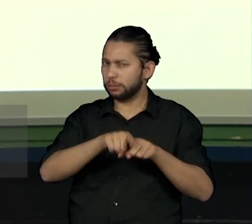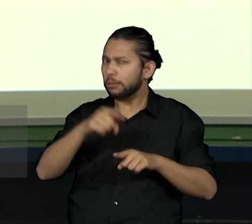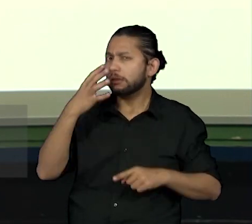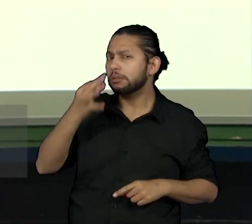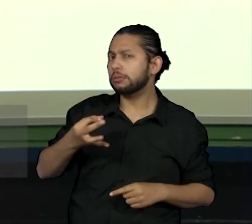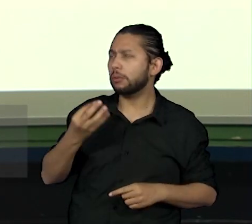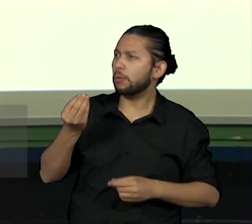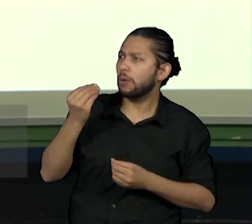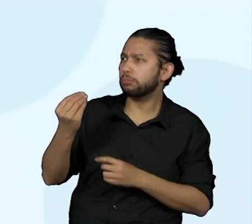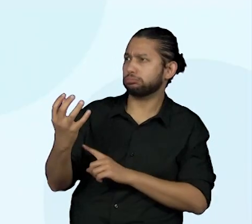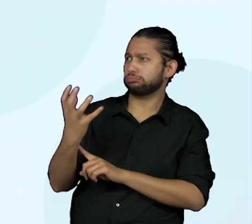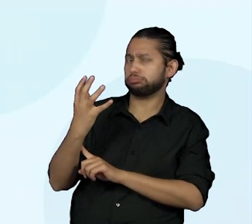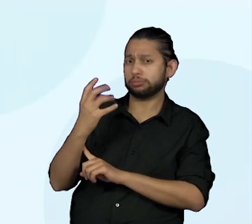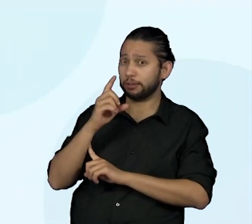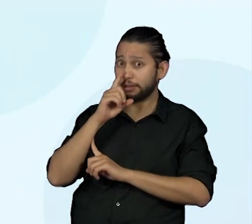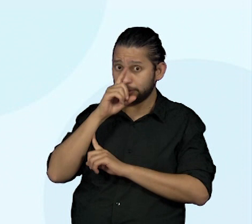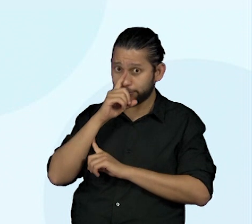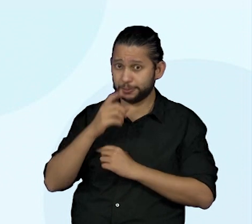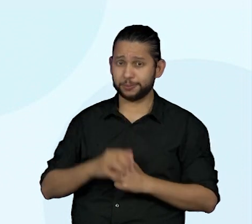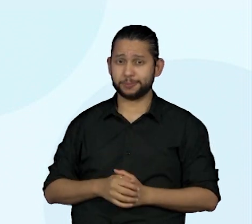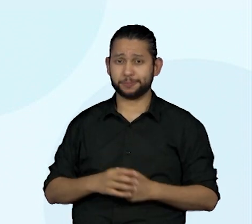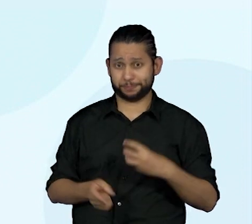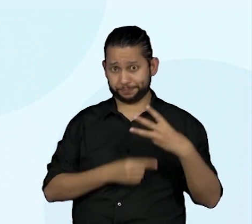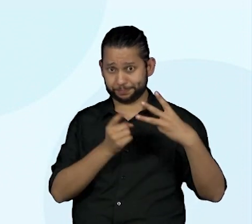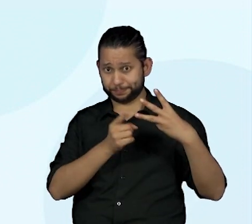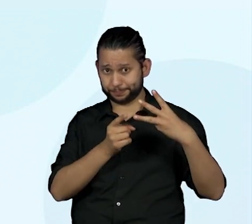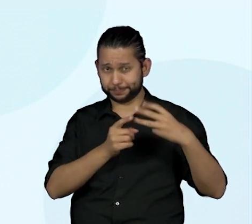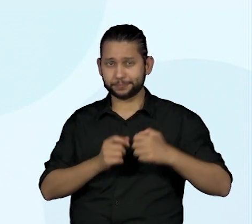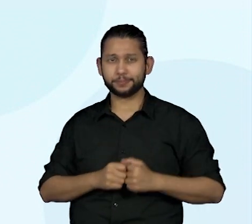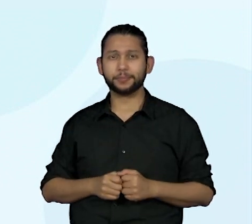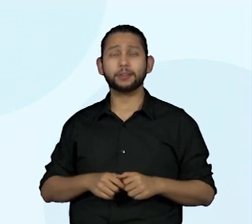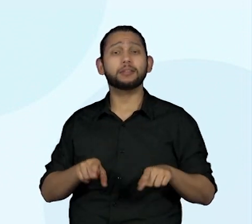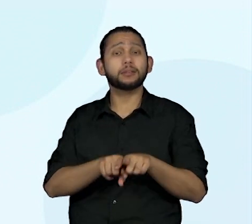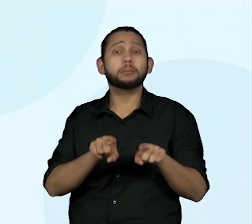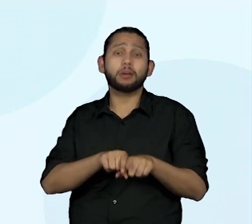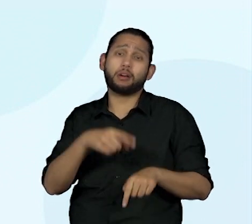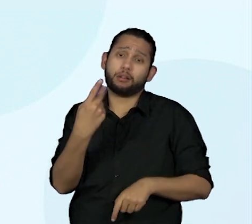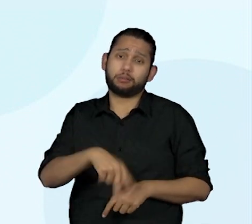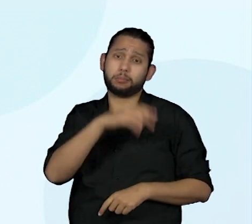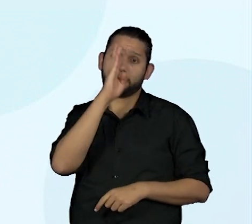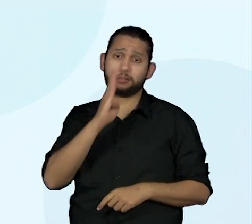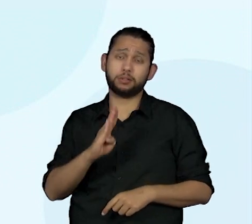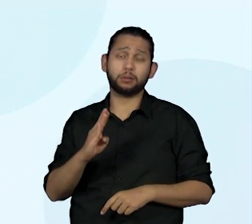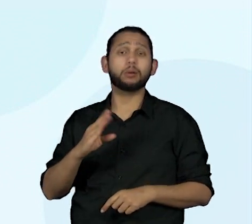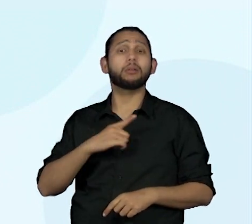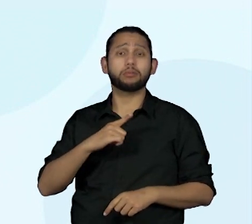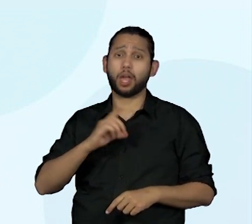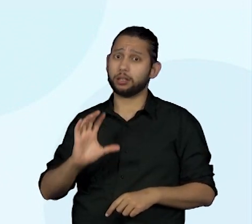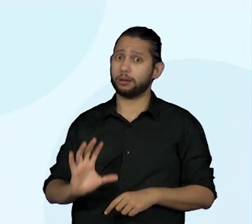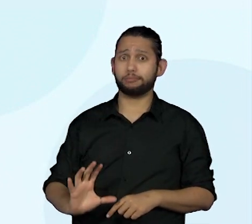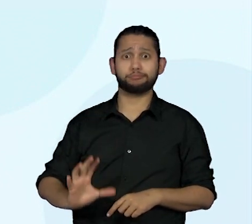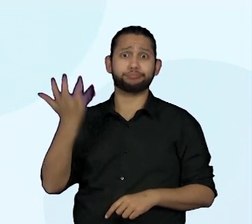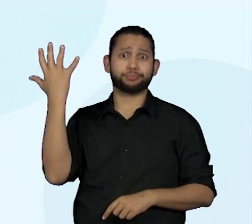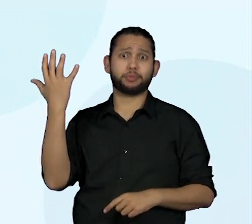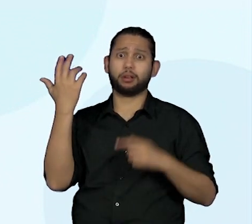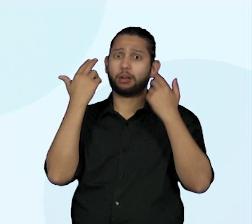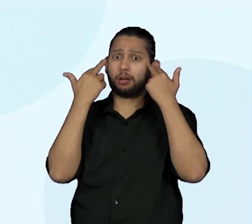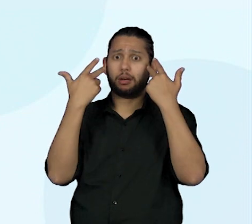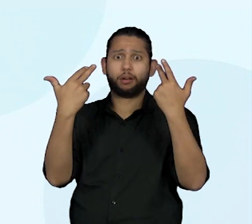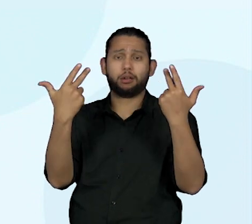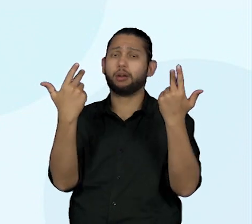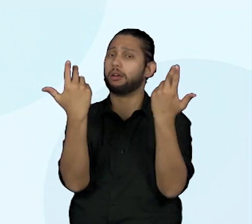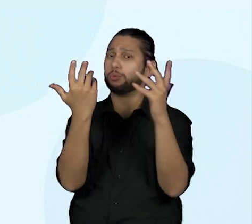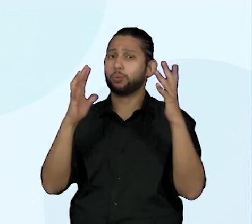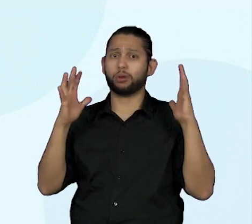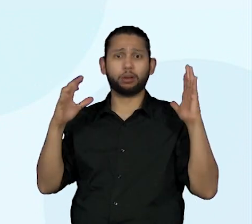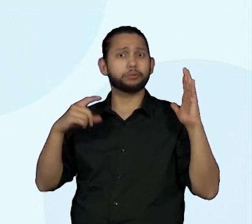acontecendo com você. E na etapa 3, os riscos naturais no Brasil, ou seja, discutir a nossa realidade,